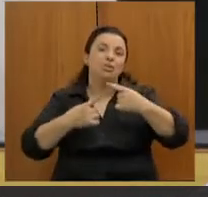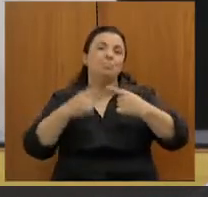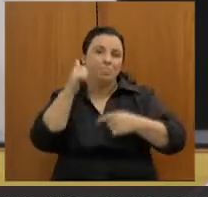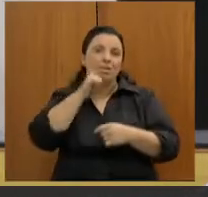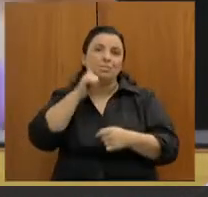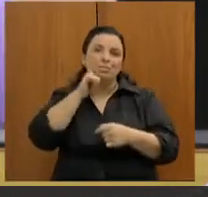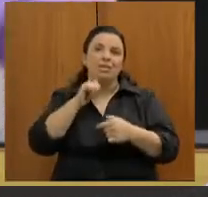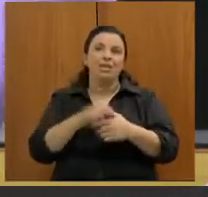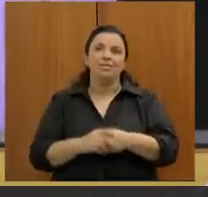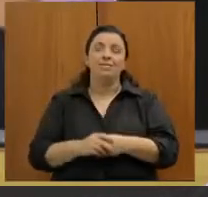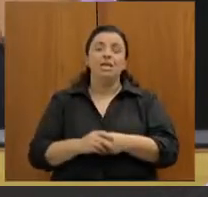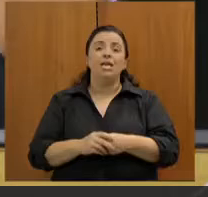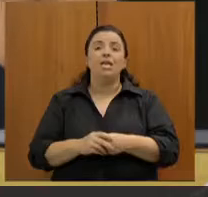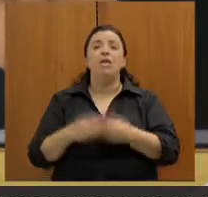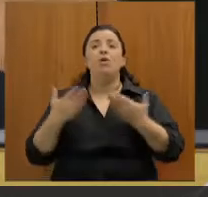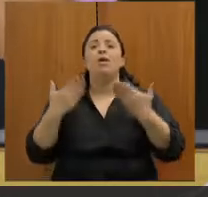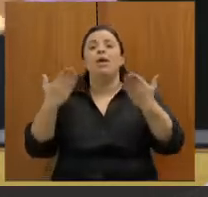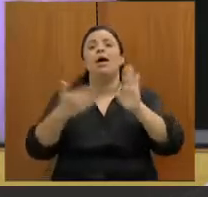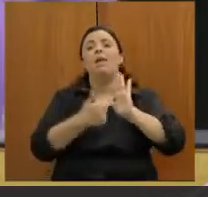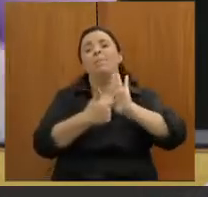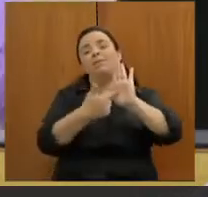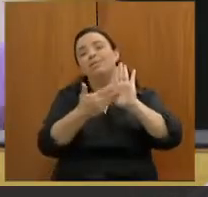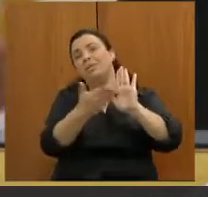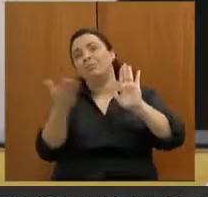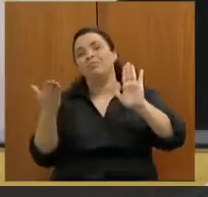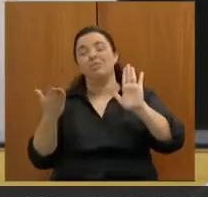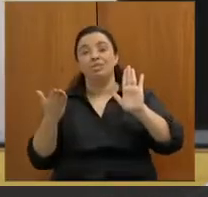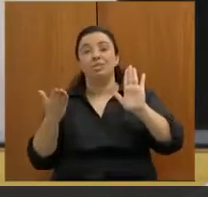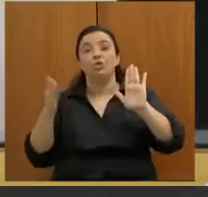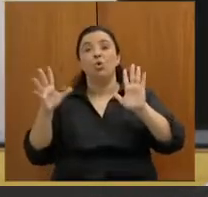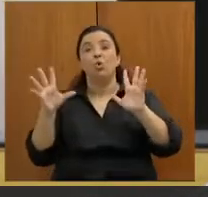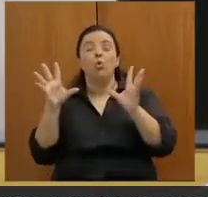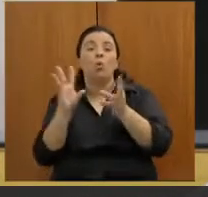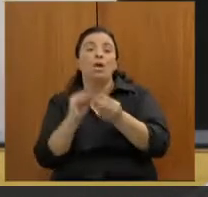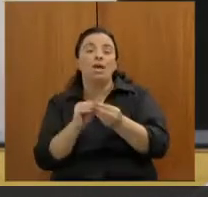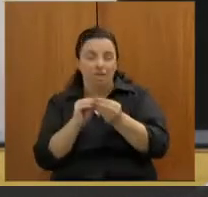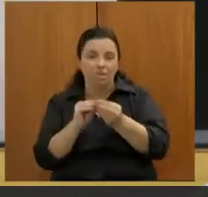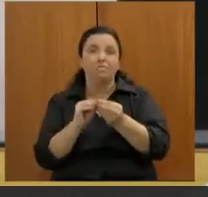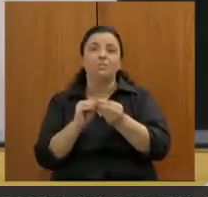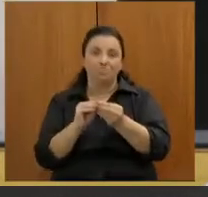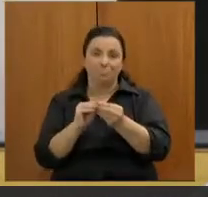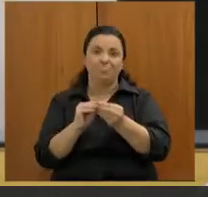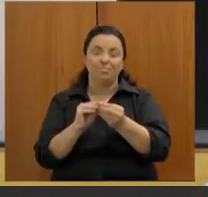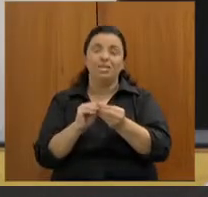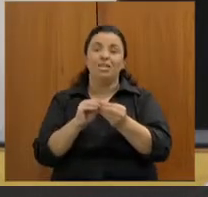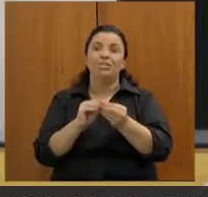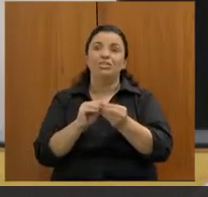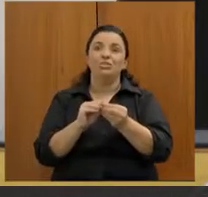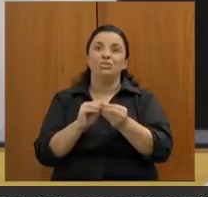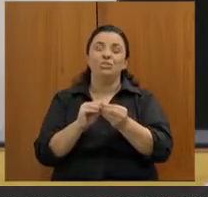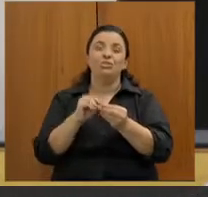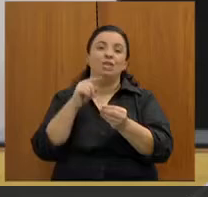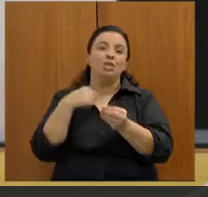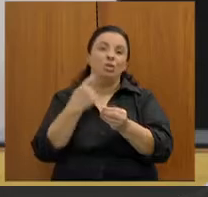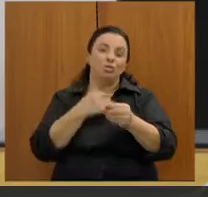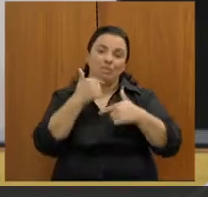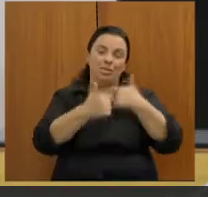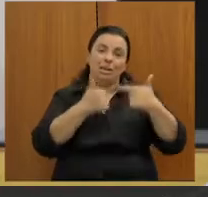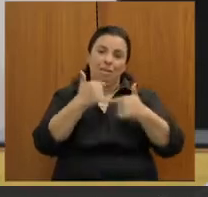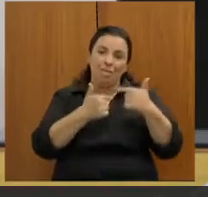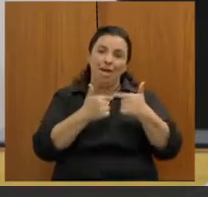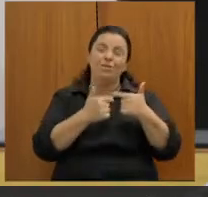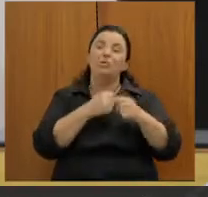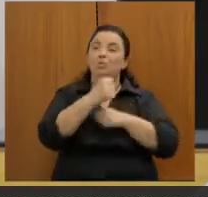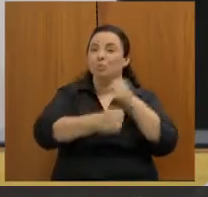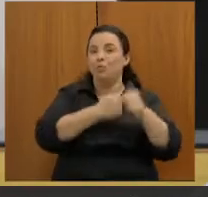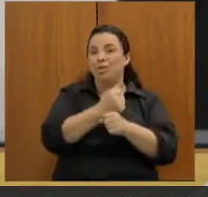para todos nós e o resultado da nossa produção do sempre vivos esse ano de dois mil